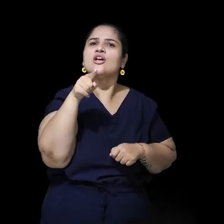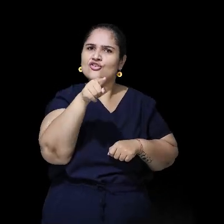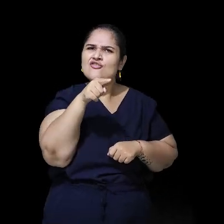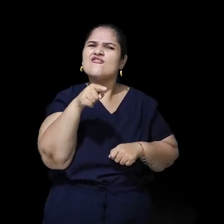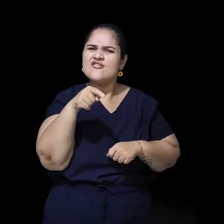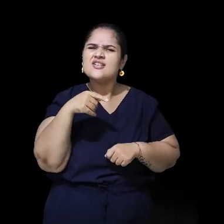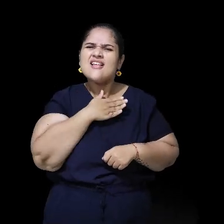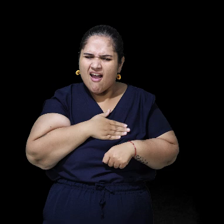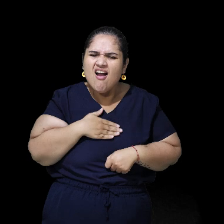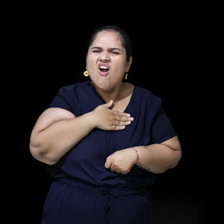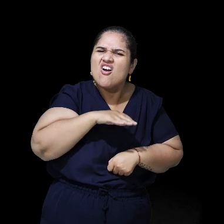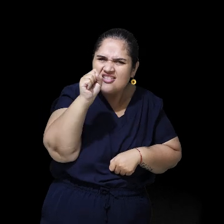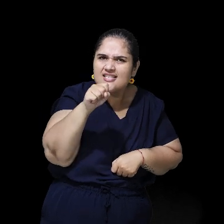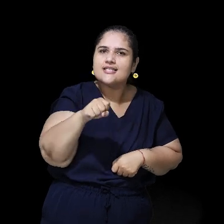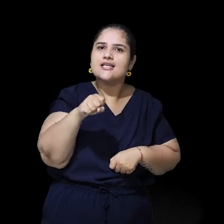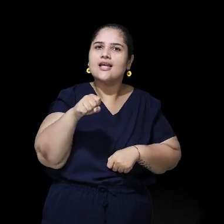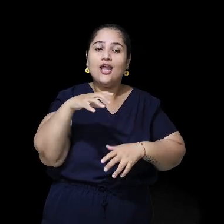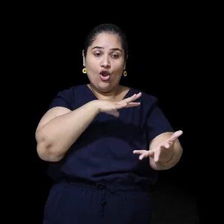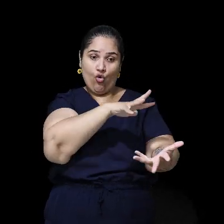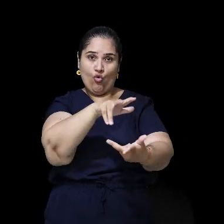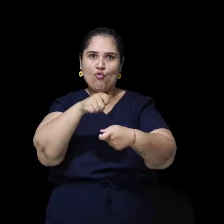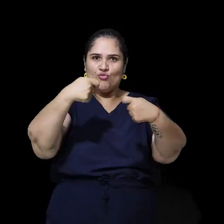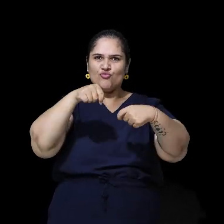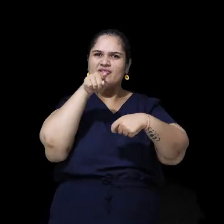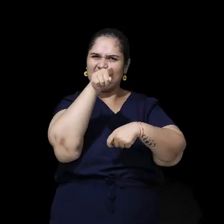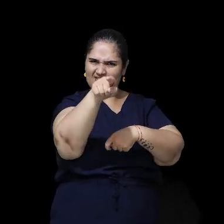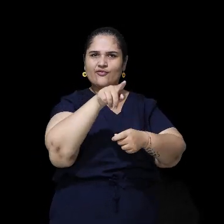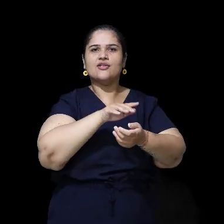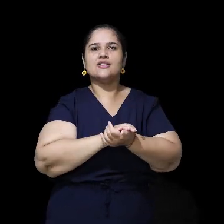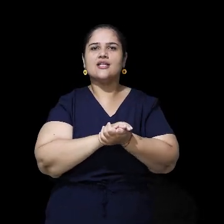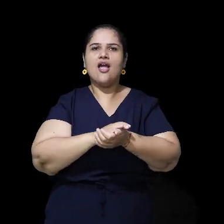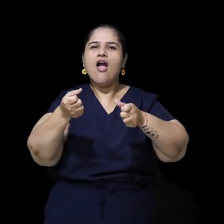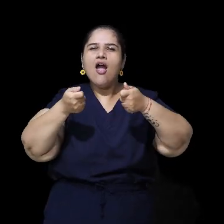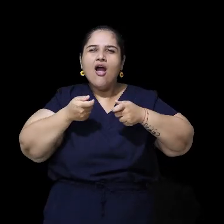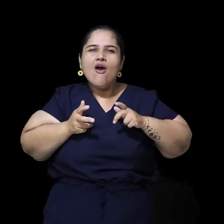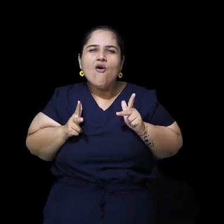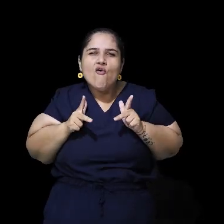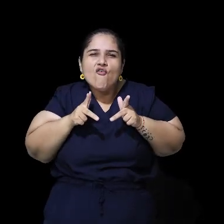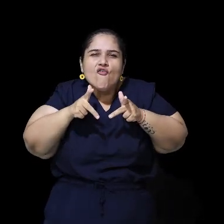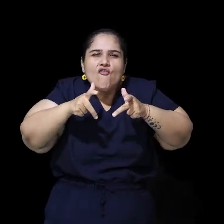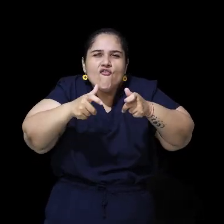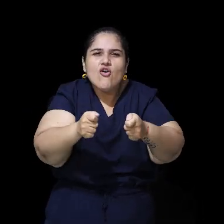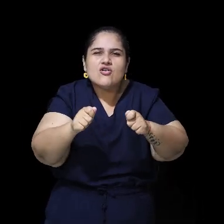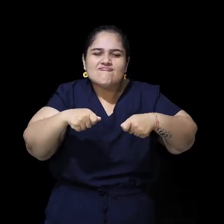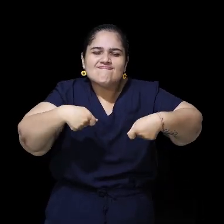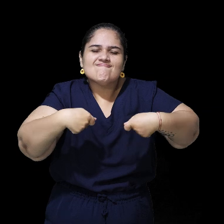aqui que ainda precisa do seu brilho. Segure firme. Dias melhores virão.